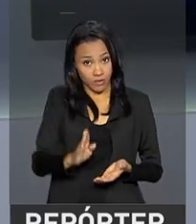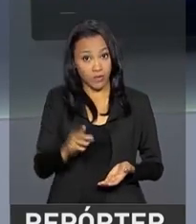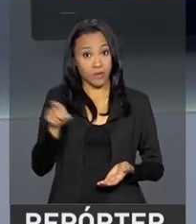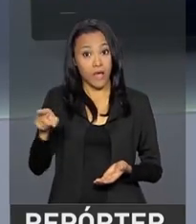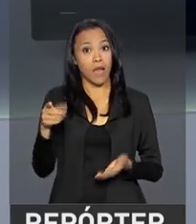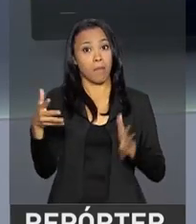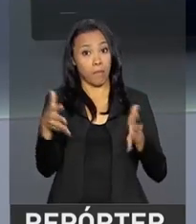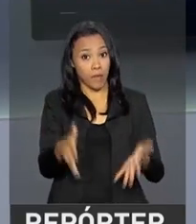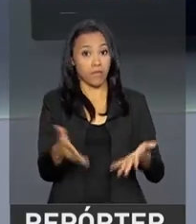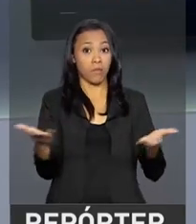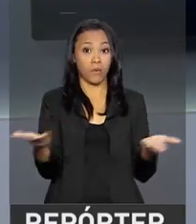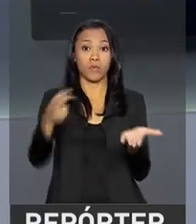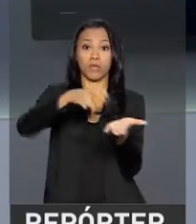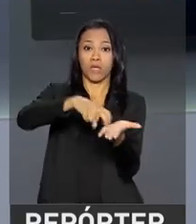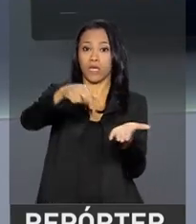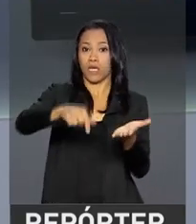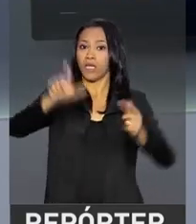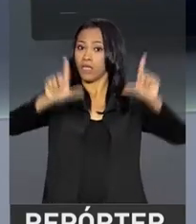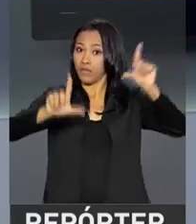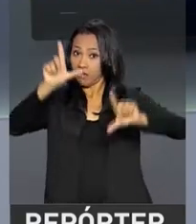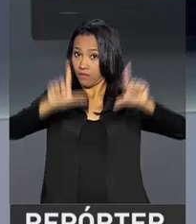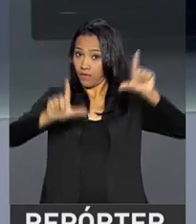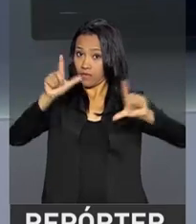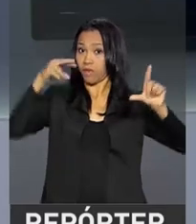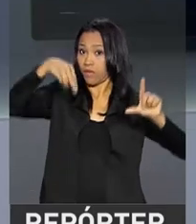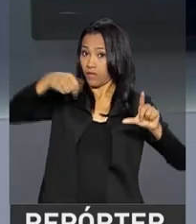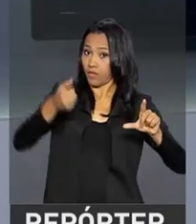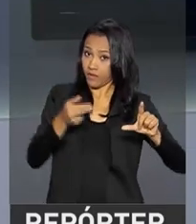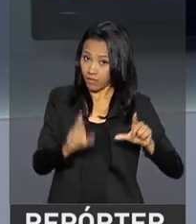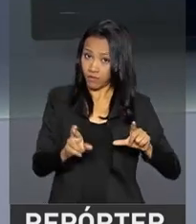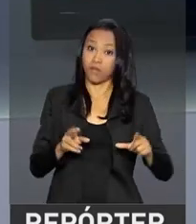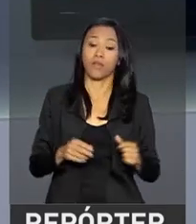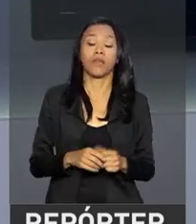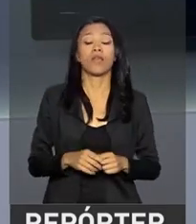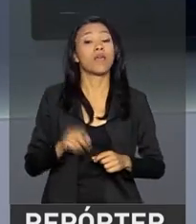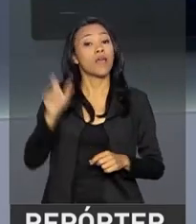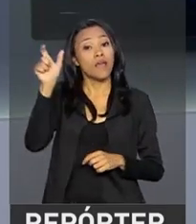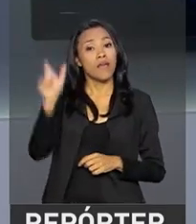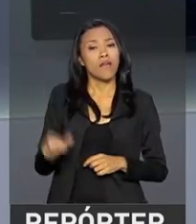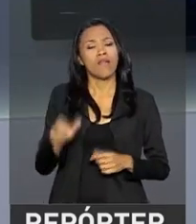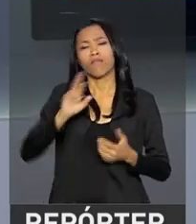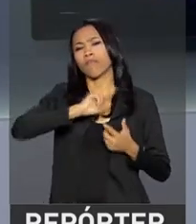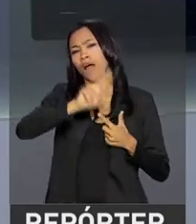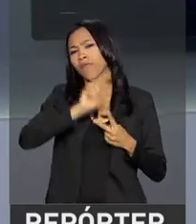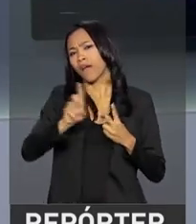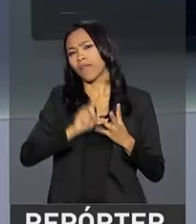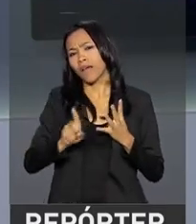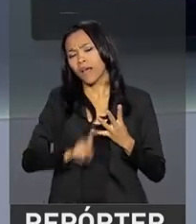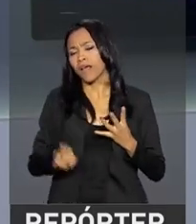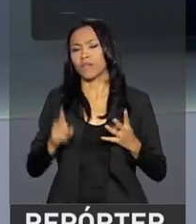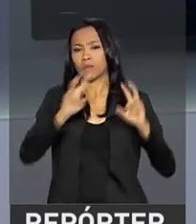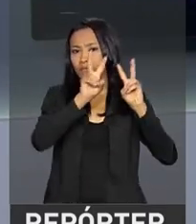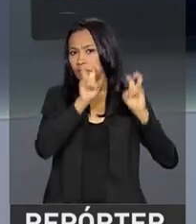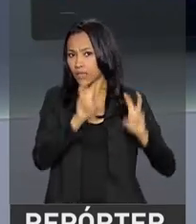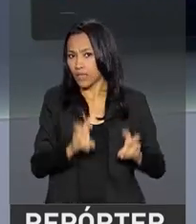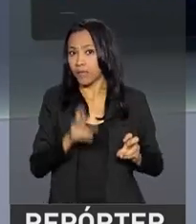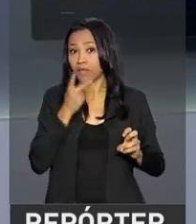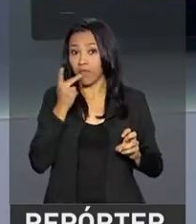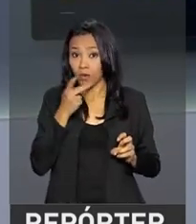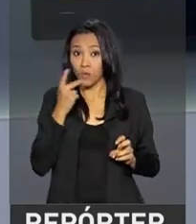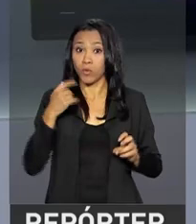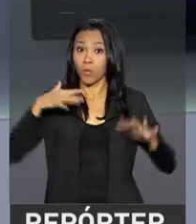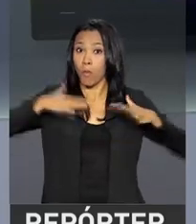nesta manhã do programa por dentro do governo aqui da tv nbr entre vários assuntos ela comentou sobre o movimento